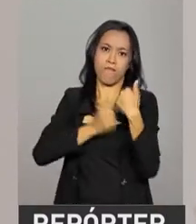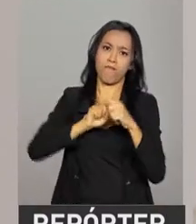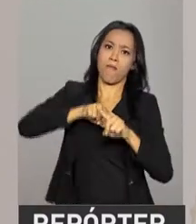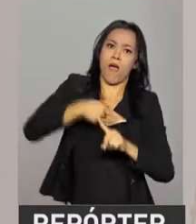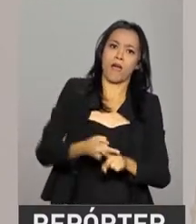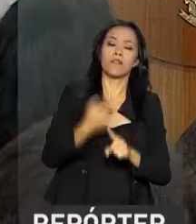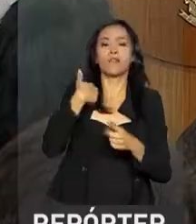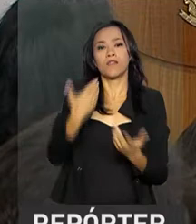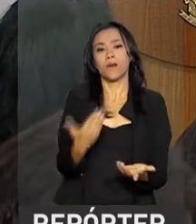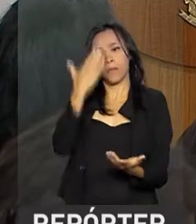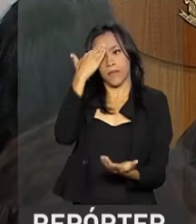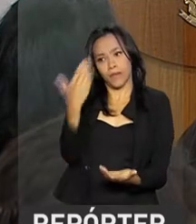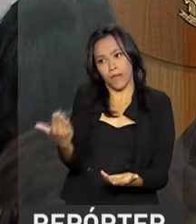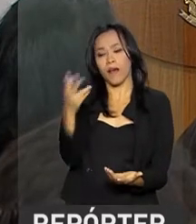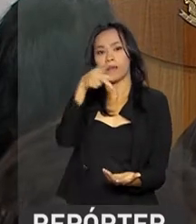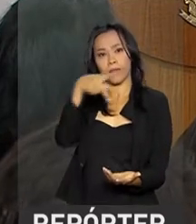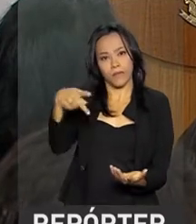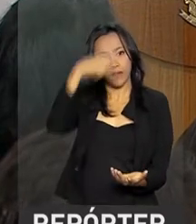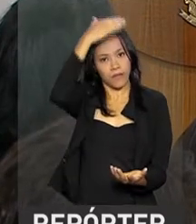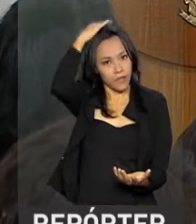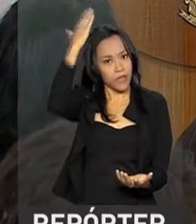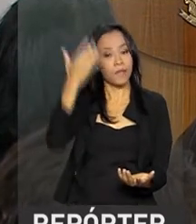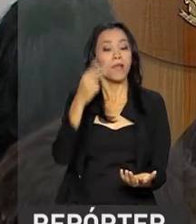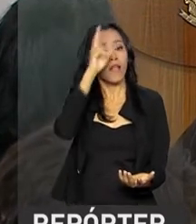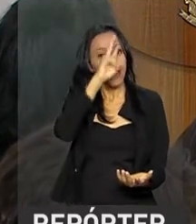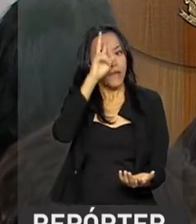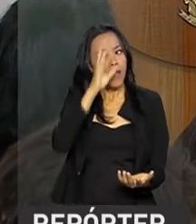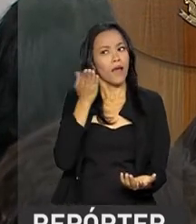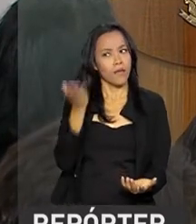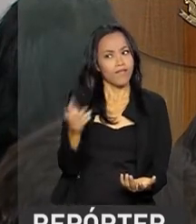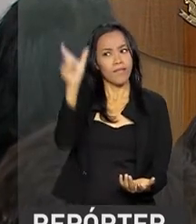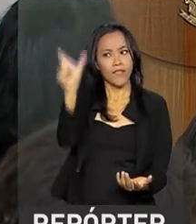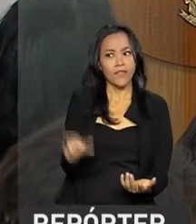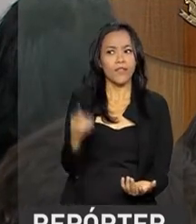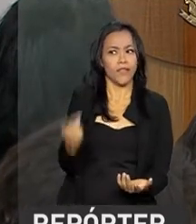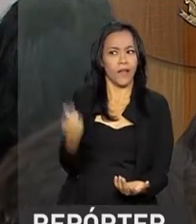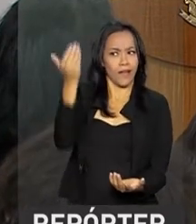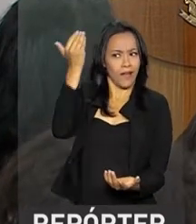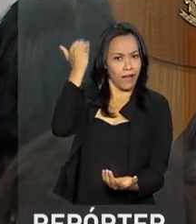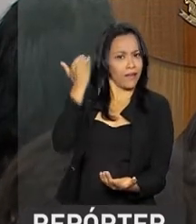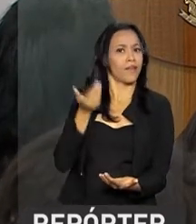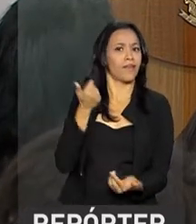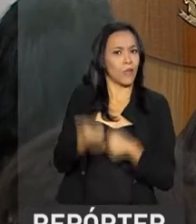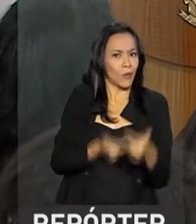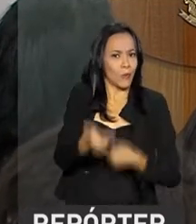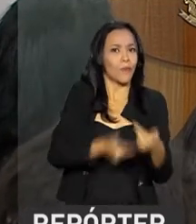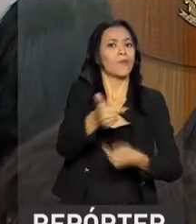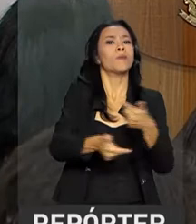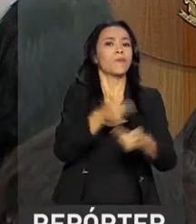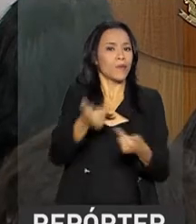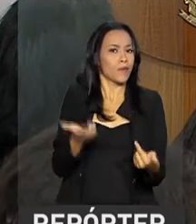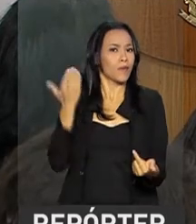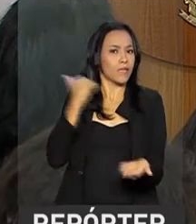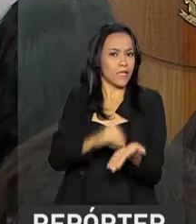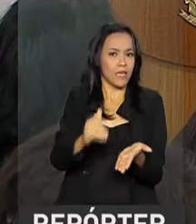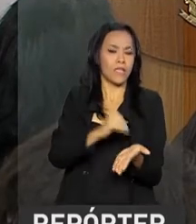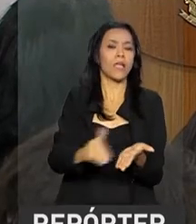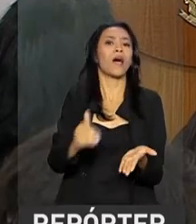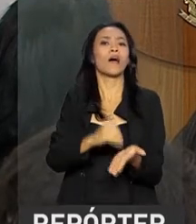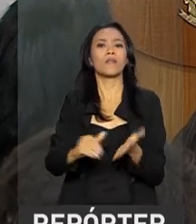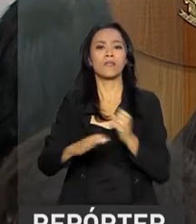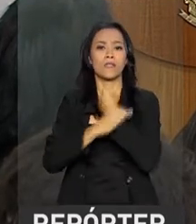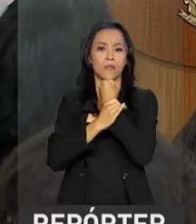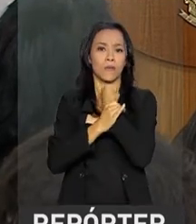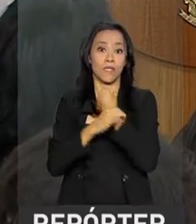muito obrigado e relembra o papel de vanguarda de vossa excelência se o presidente michel temer quando secretário de segurança pública